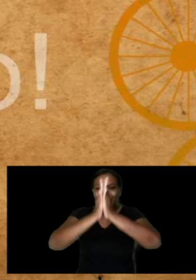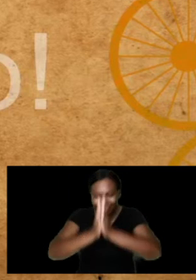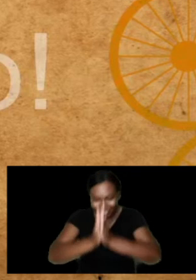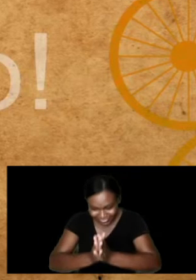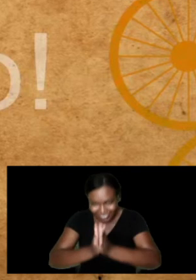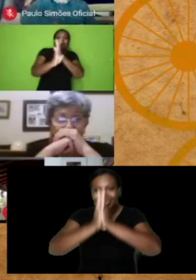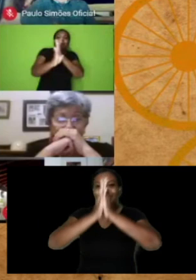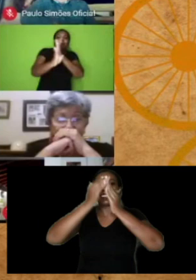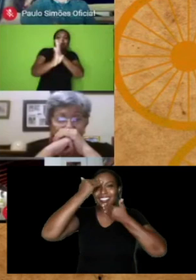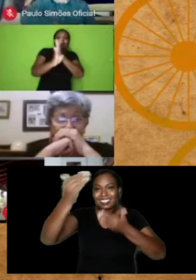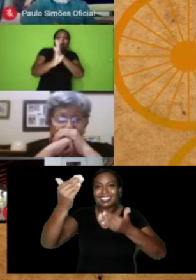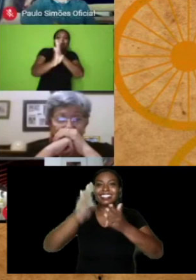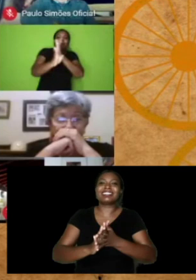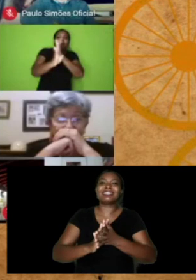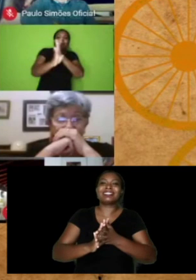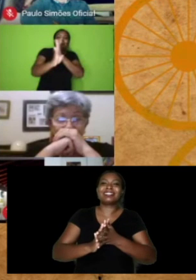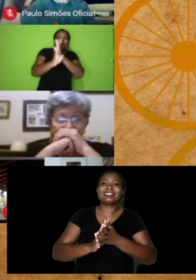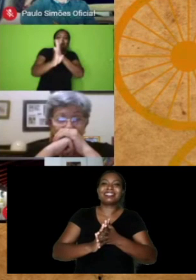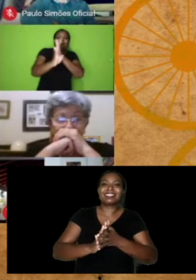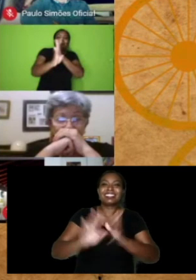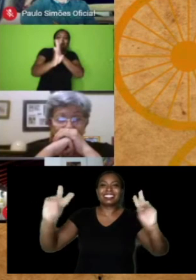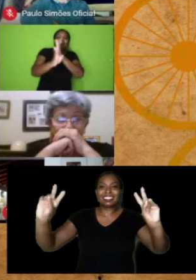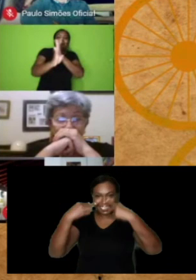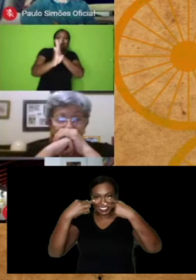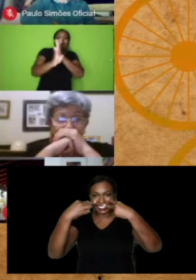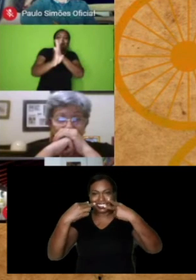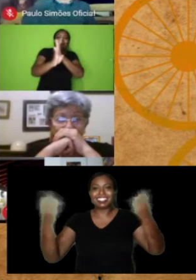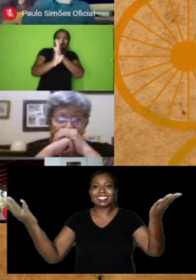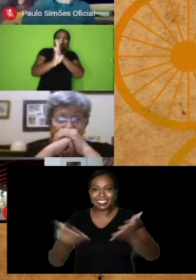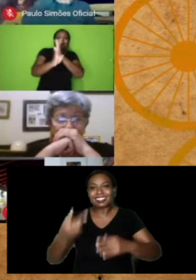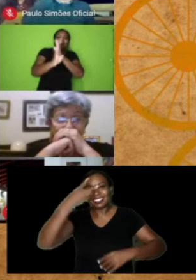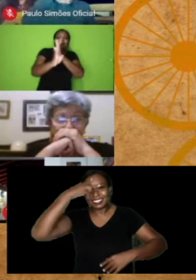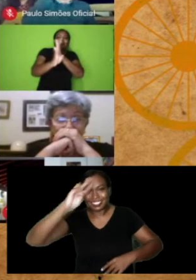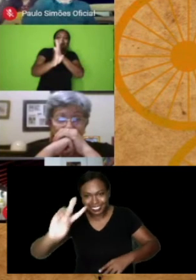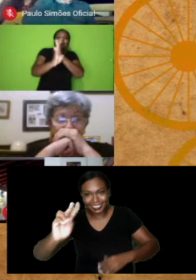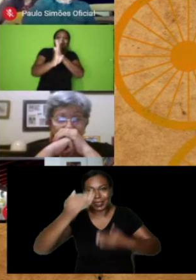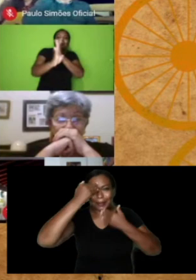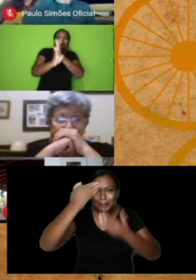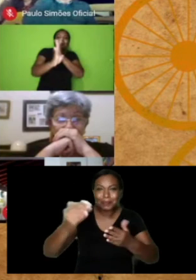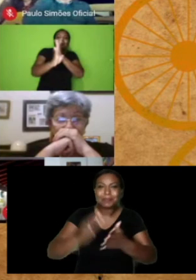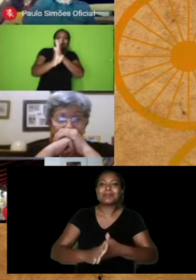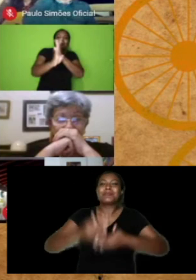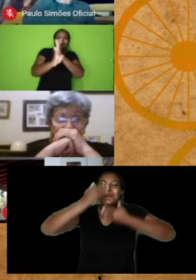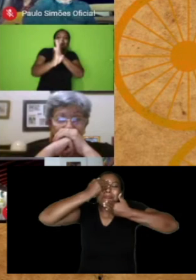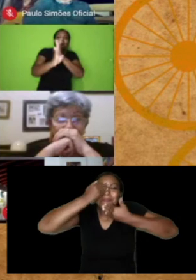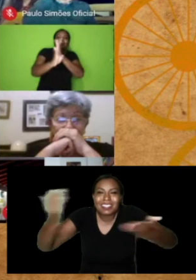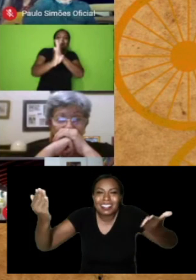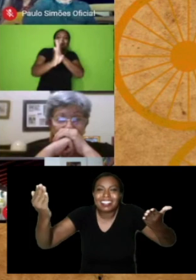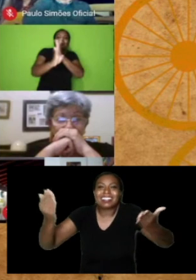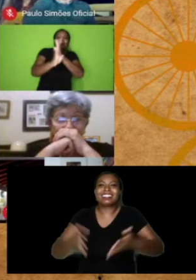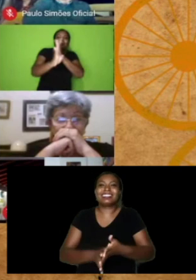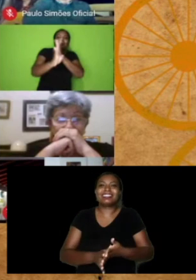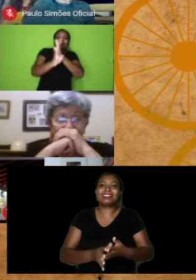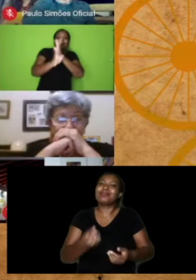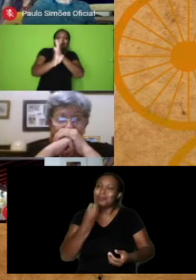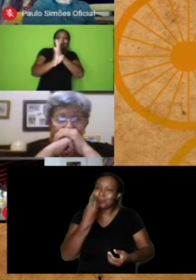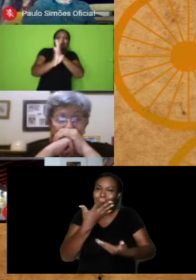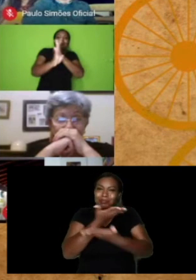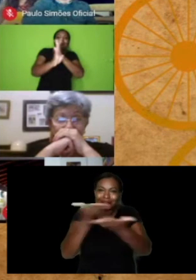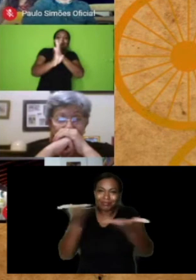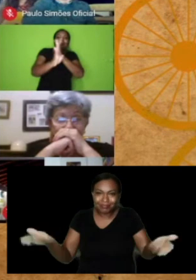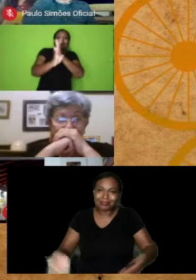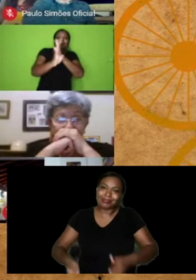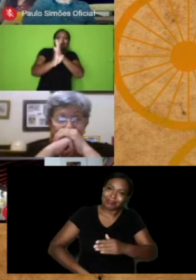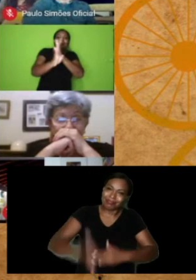participantes, aos nossos ouvintes que fizeram parte desse evento nesses 2 dias. Meu muito obrigado. Fiquem bem. Vamos